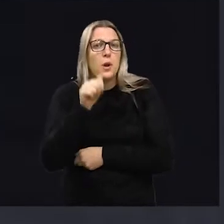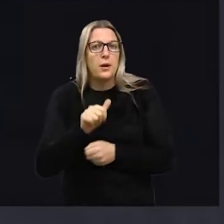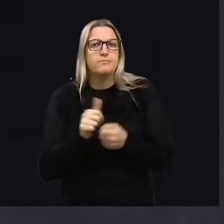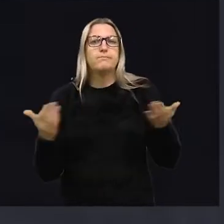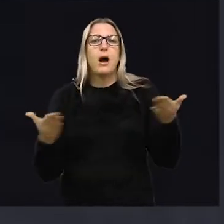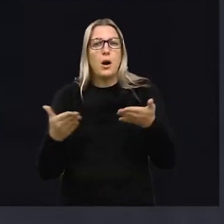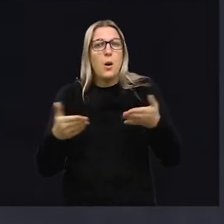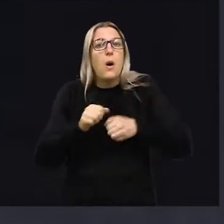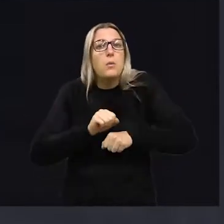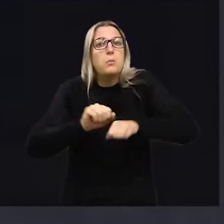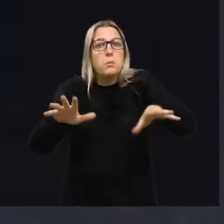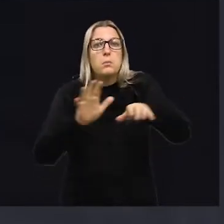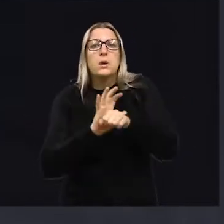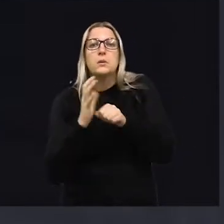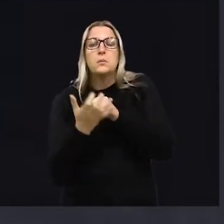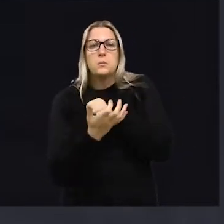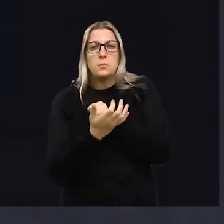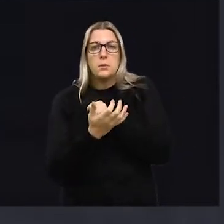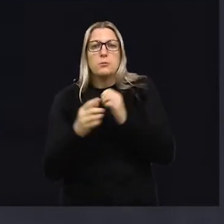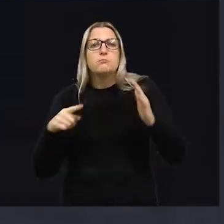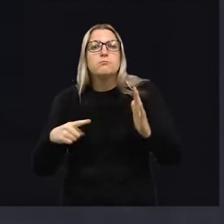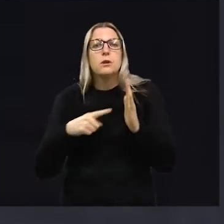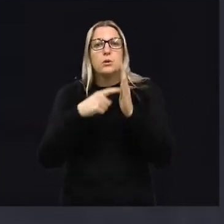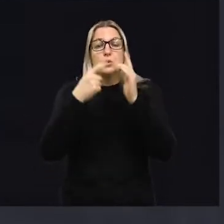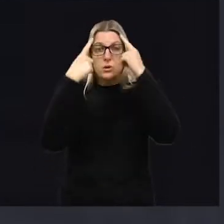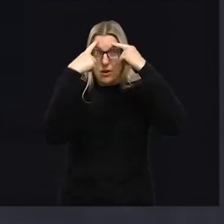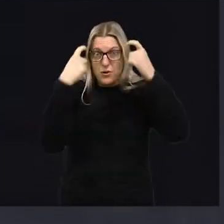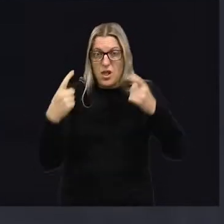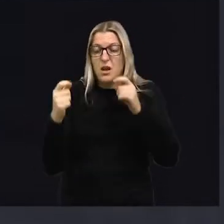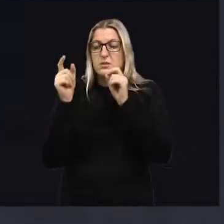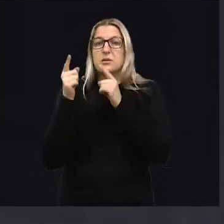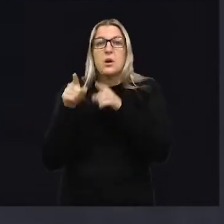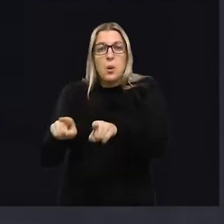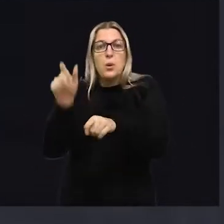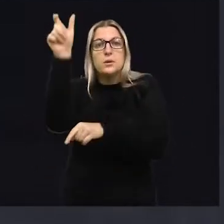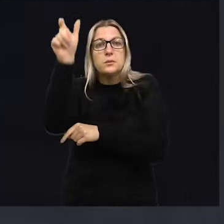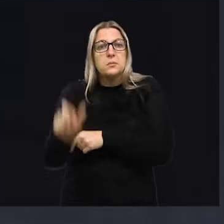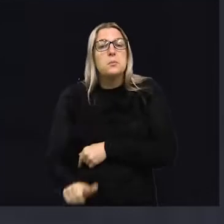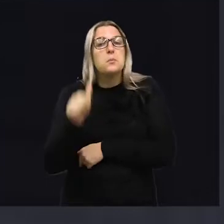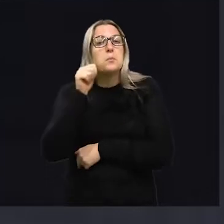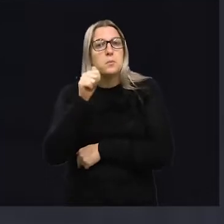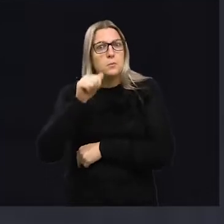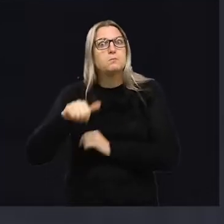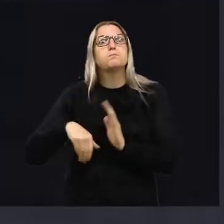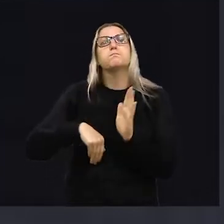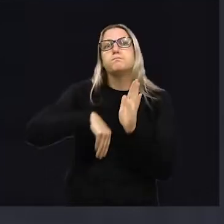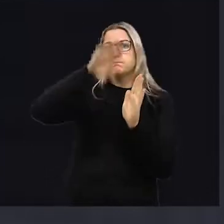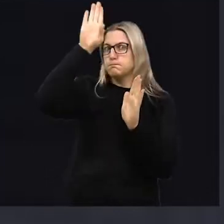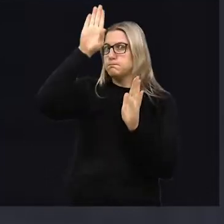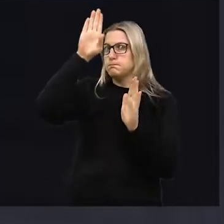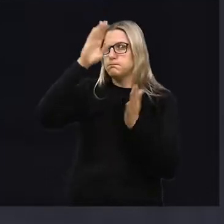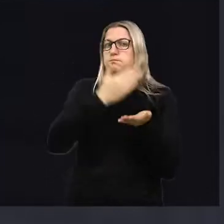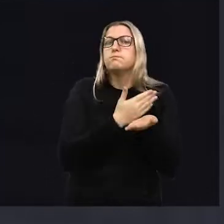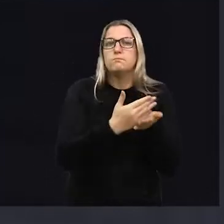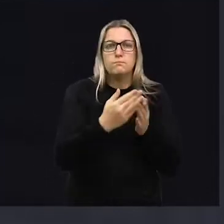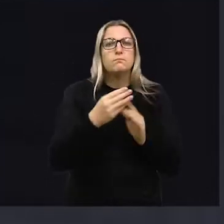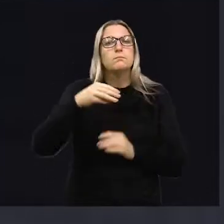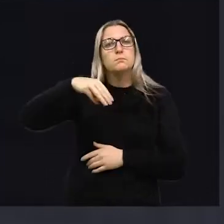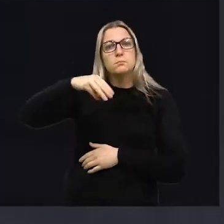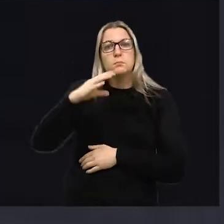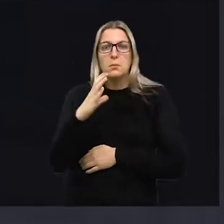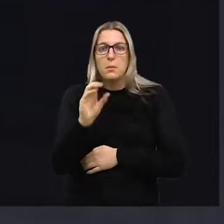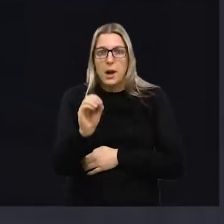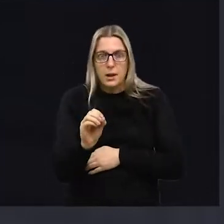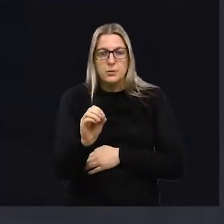as denúncias de violência contra as mulheres, recebidas pelo número 180, cresceram significativamente desde março,